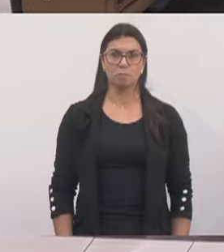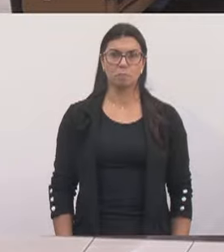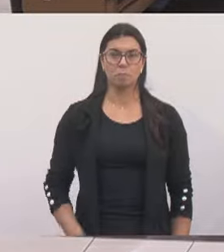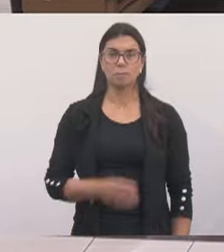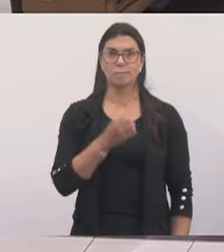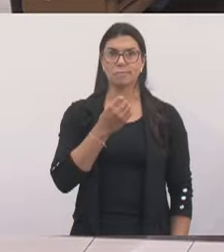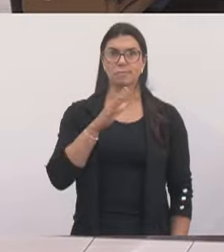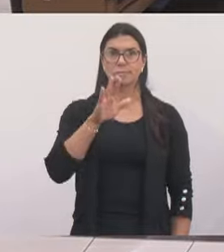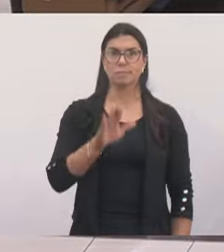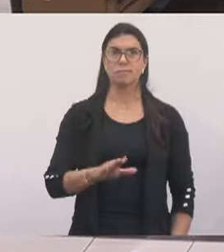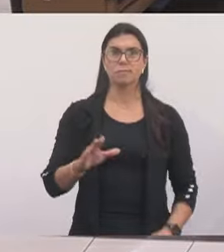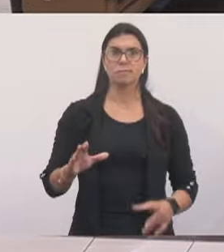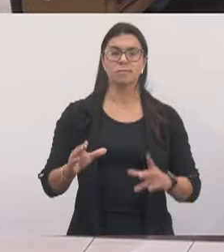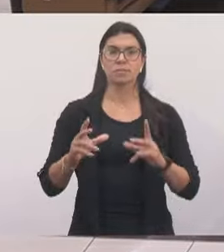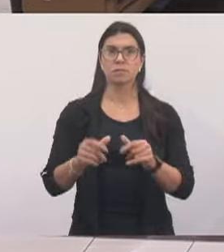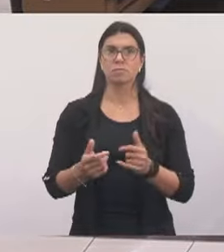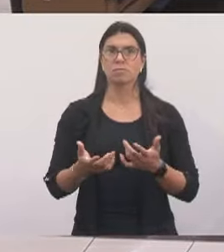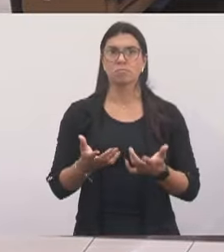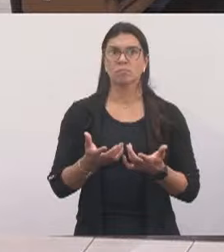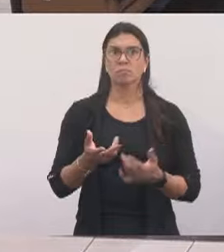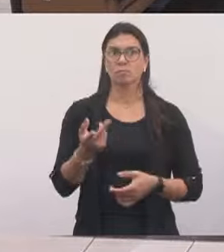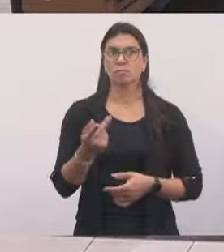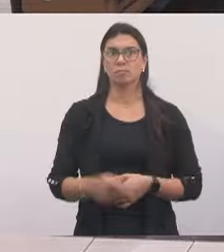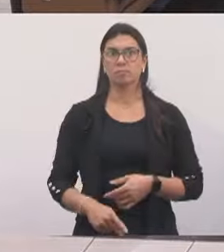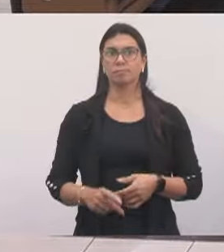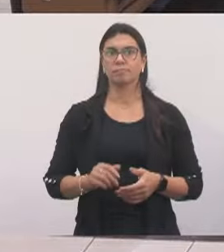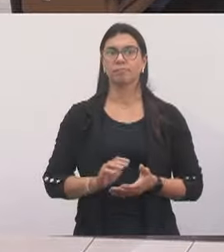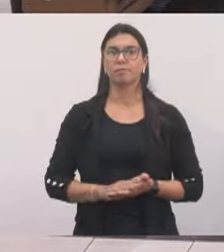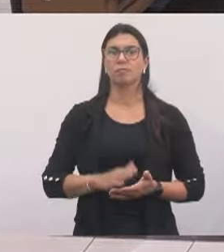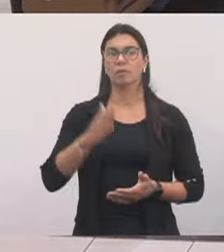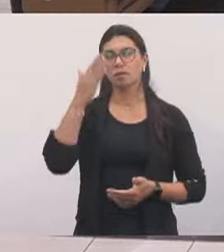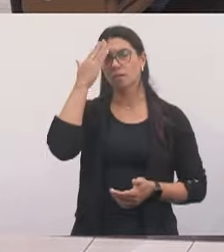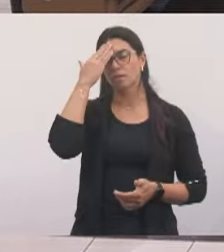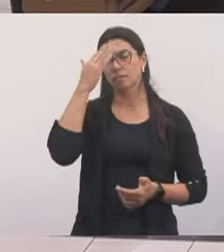Boa tarde a todos. Eu quero aqui cumprimentar a todos aqui.